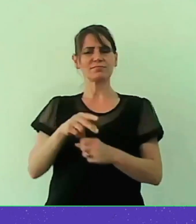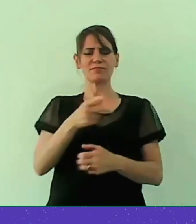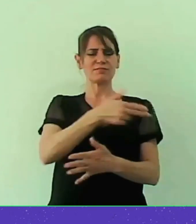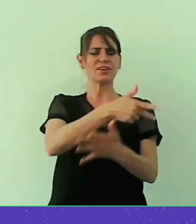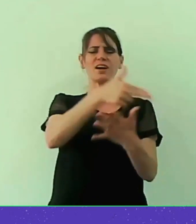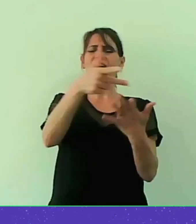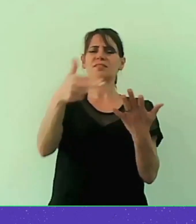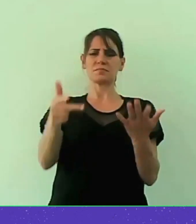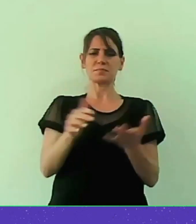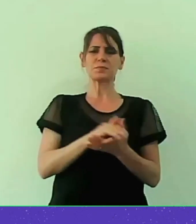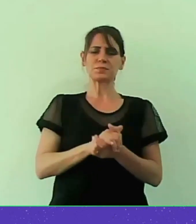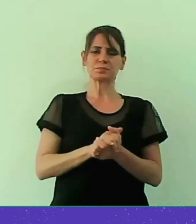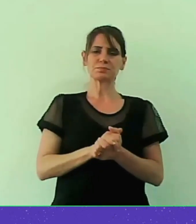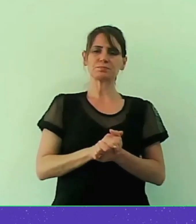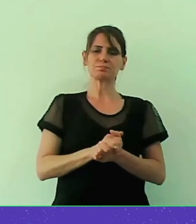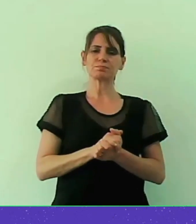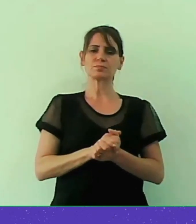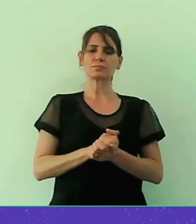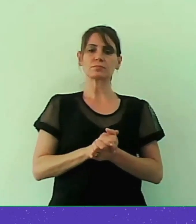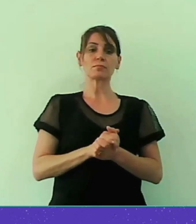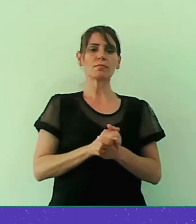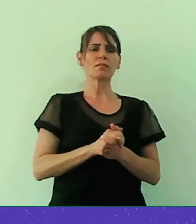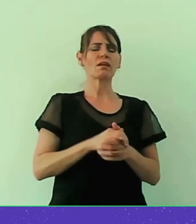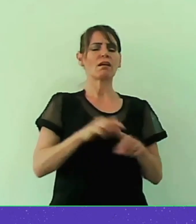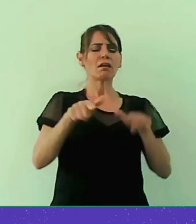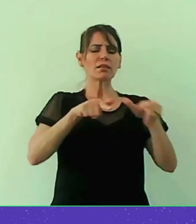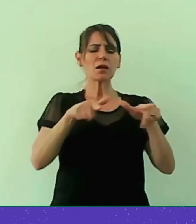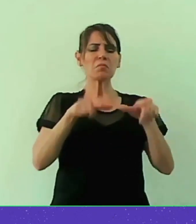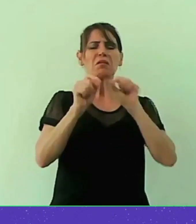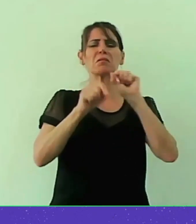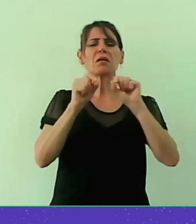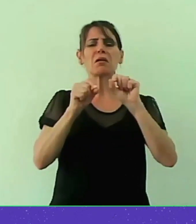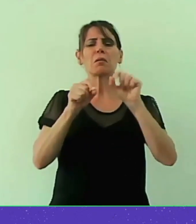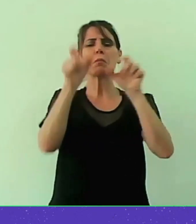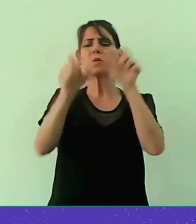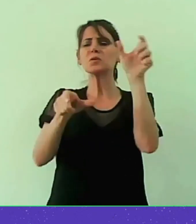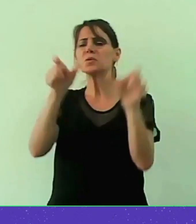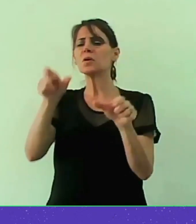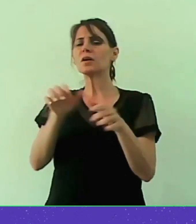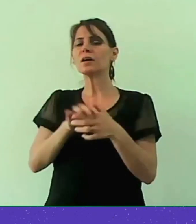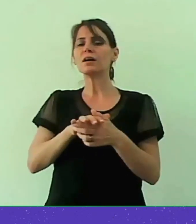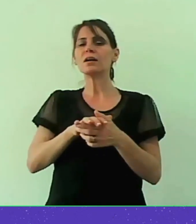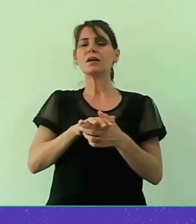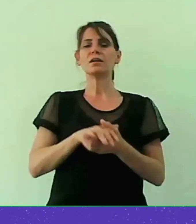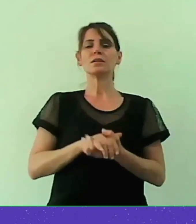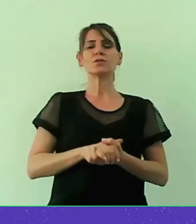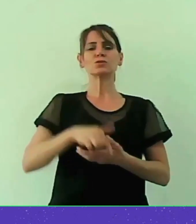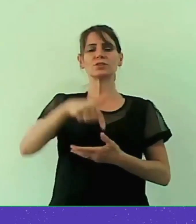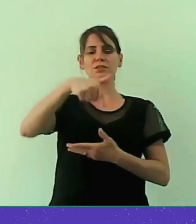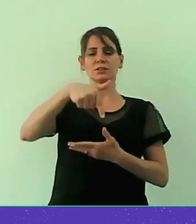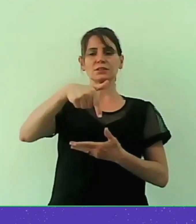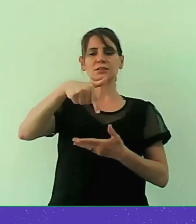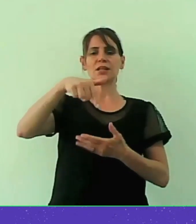Queridos irmãos, quem que fez esse trabalho? É o Espírito, os 7 Espíritos.